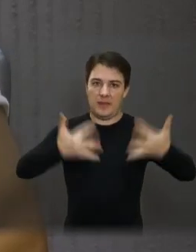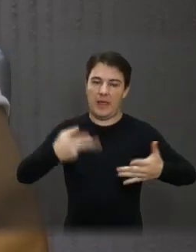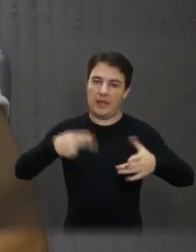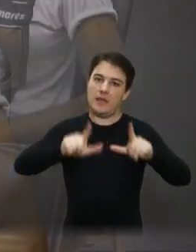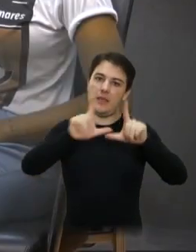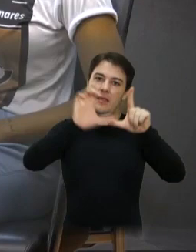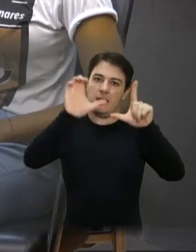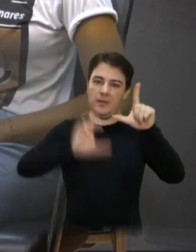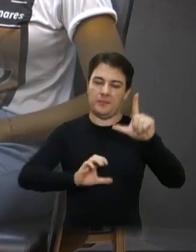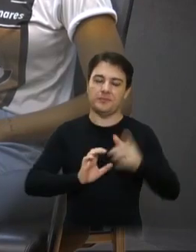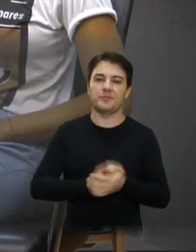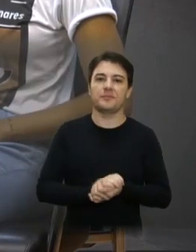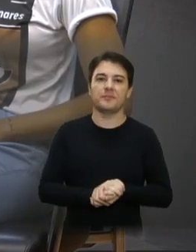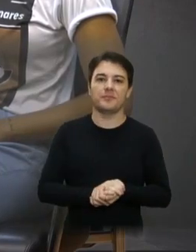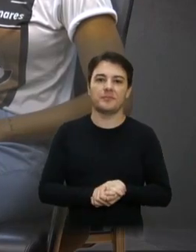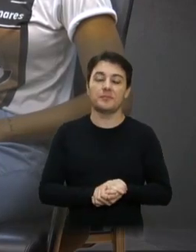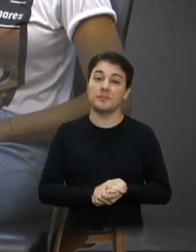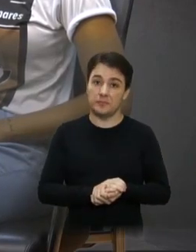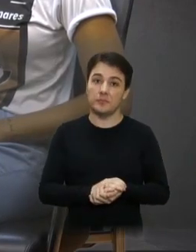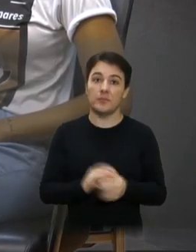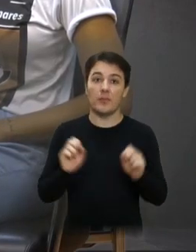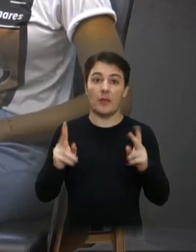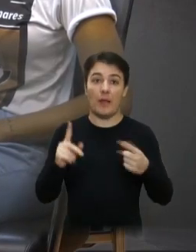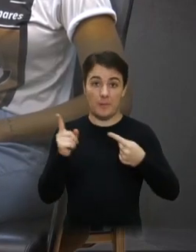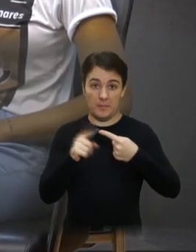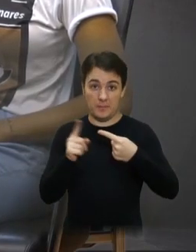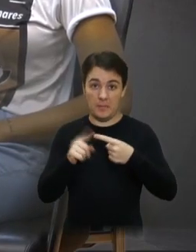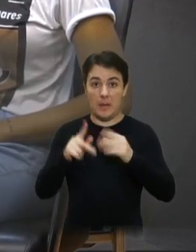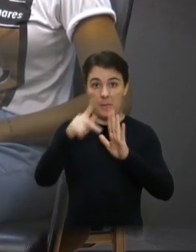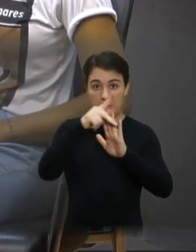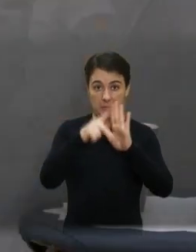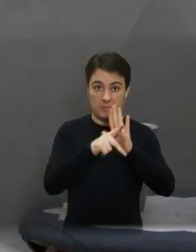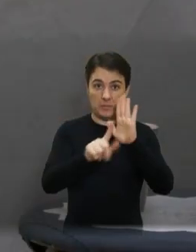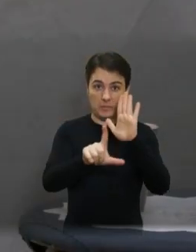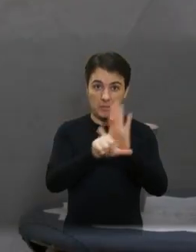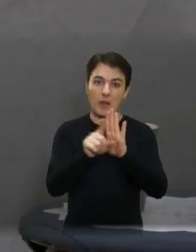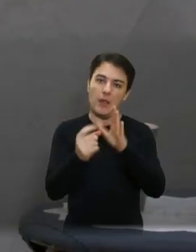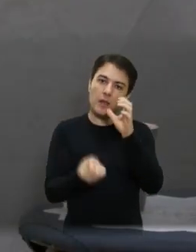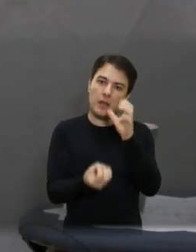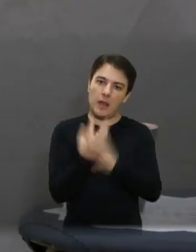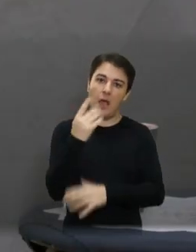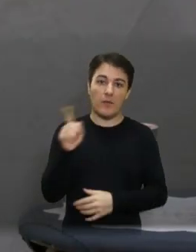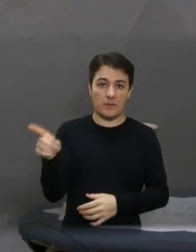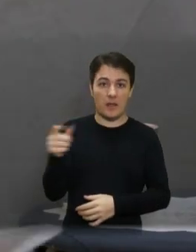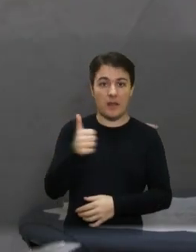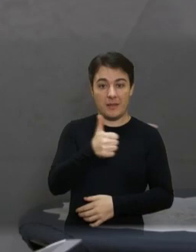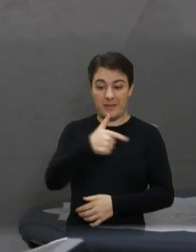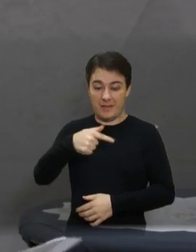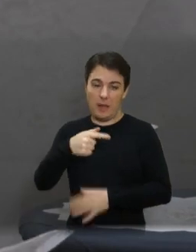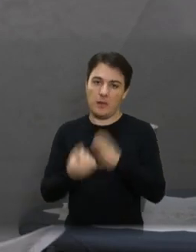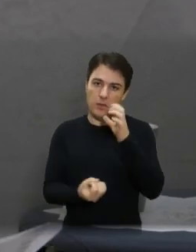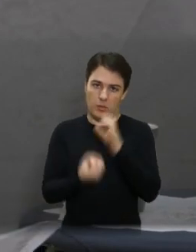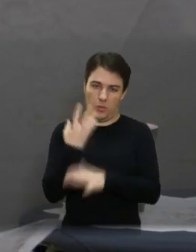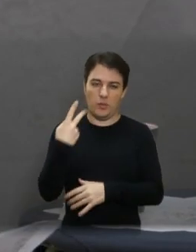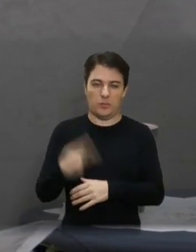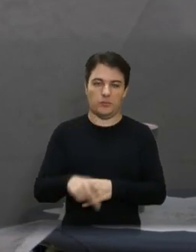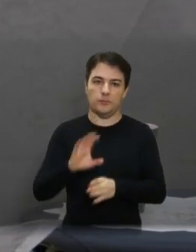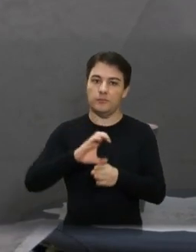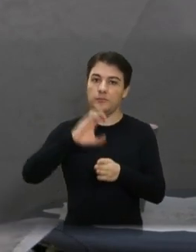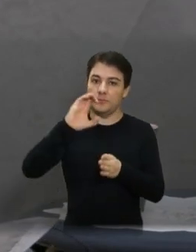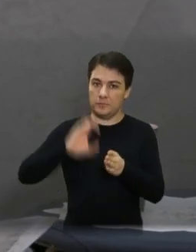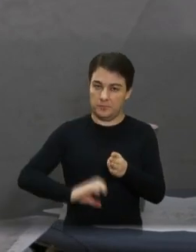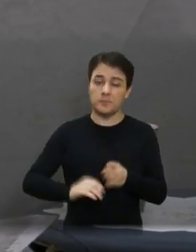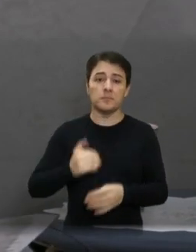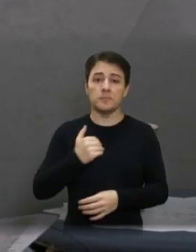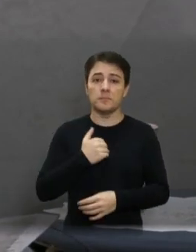canal de comunicação vamos falar primeiramente de projetos de lei a vereadora autora de 17 projetos aqui nesta